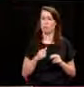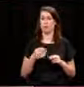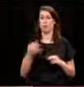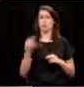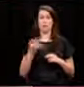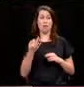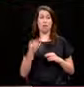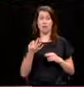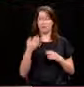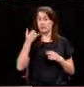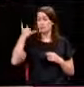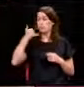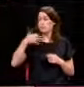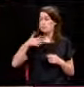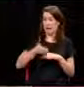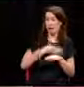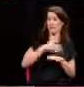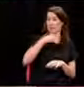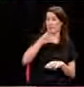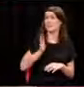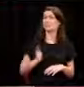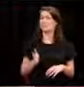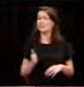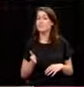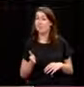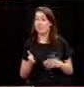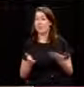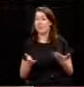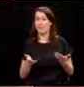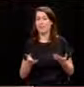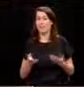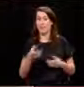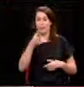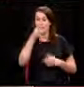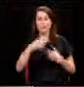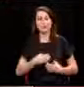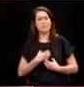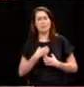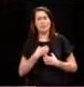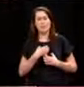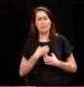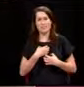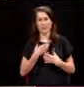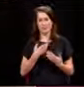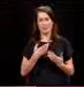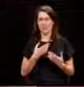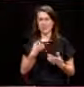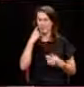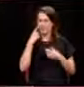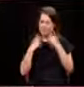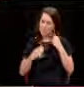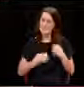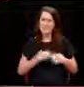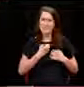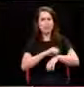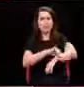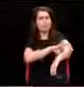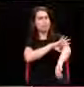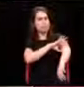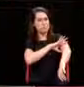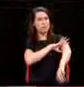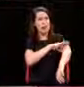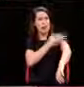muitas pessoas e que tocam realmente este telespectador que nos telefonou, que estava emocionado... E é uma pessoa que não é